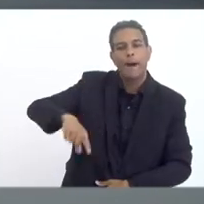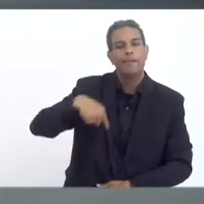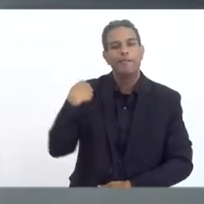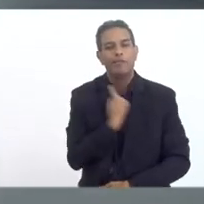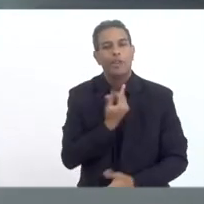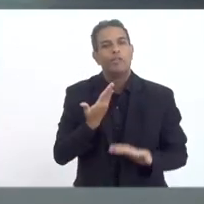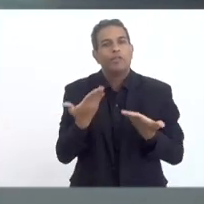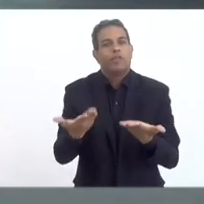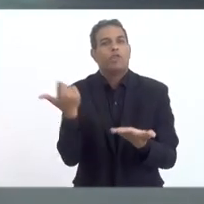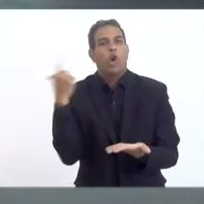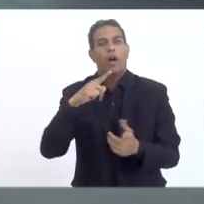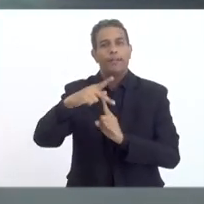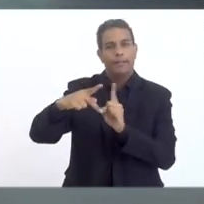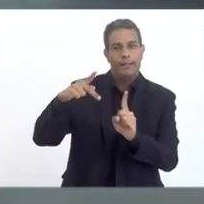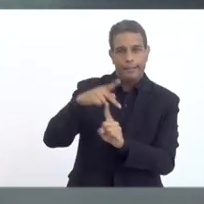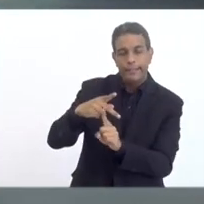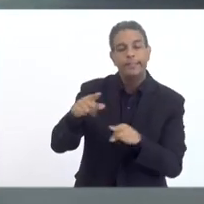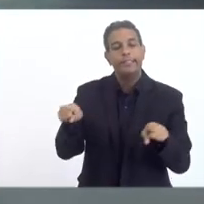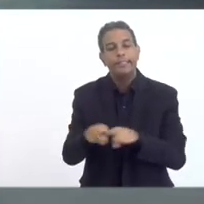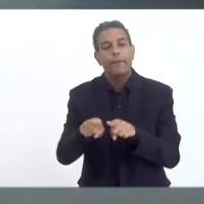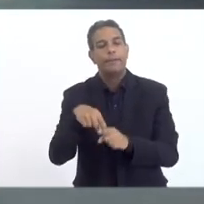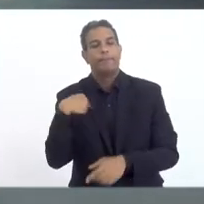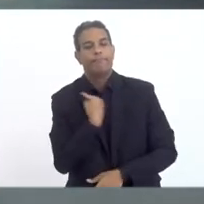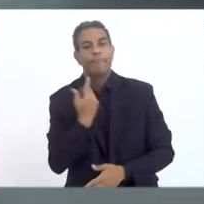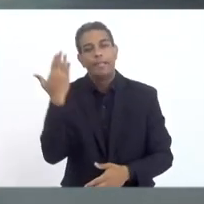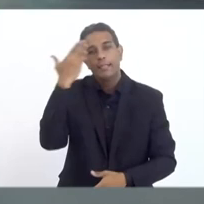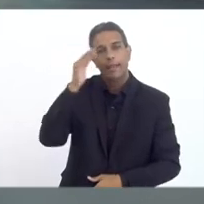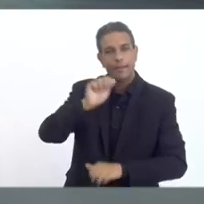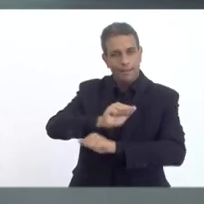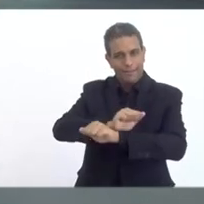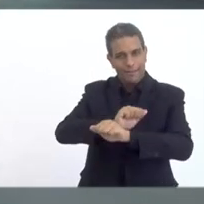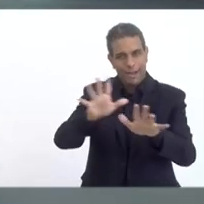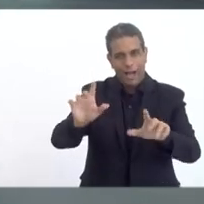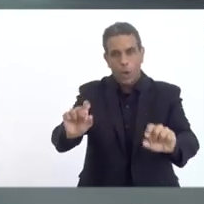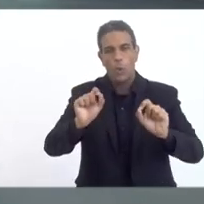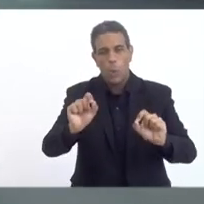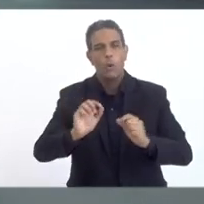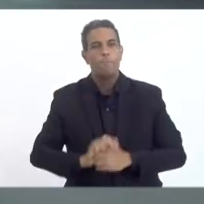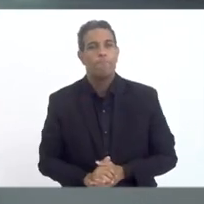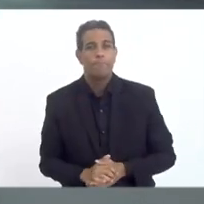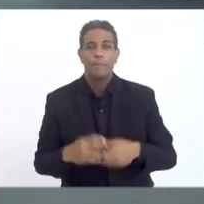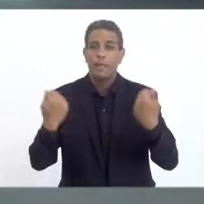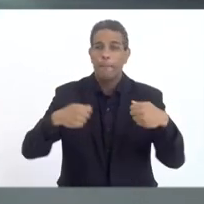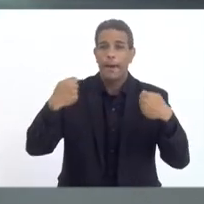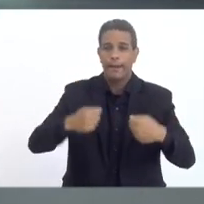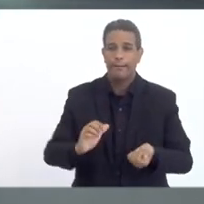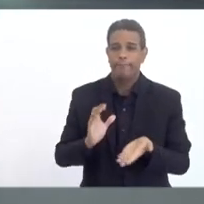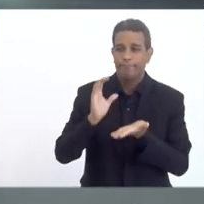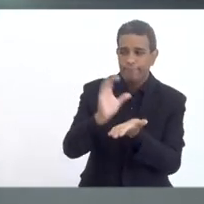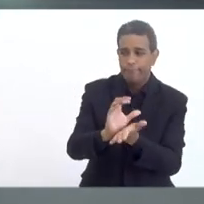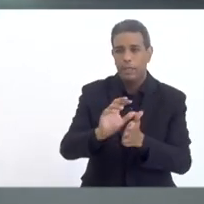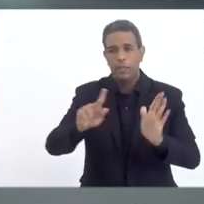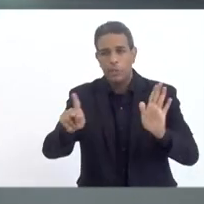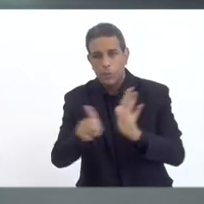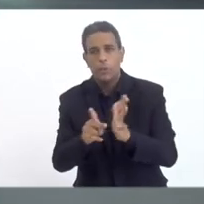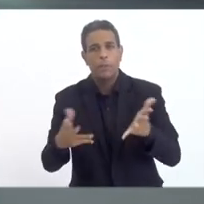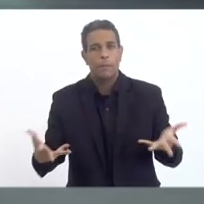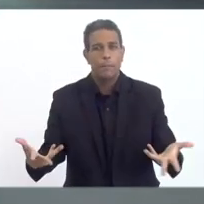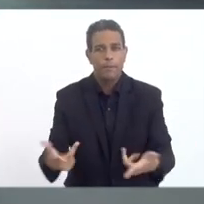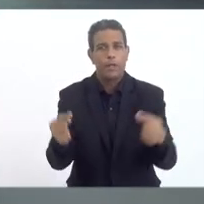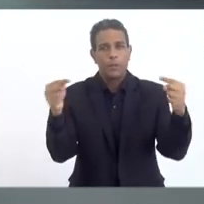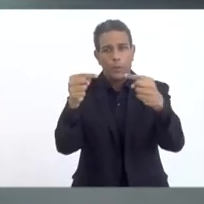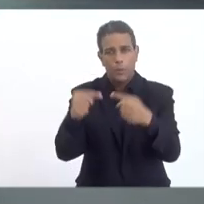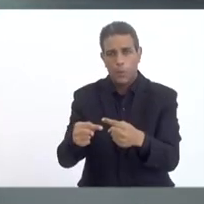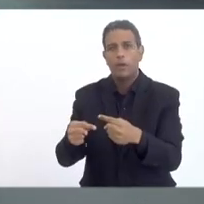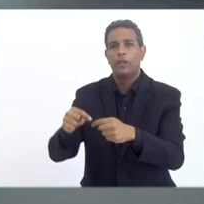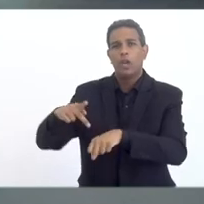também atua no Rio Previdência, e que nós entendemos que devem receber as mesmas melhorias que os